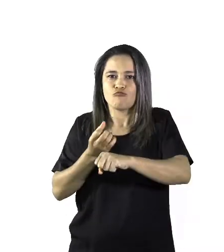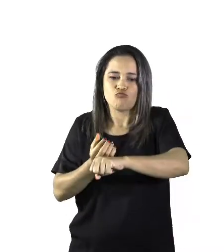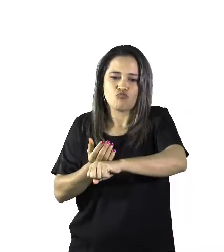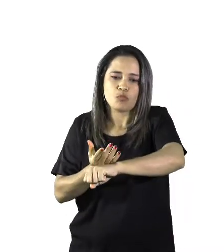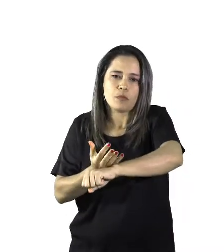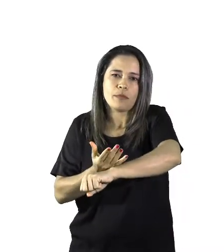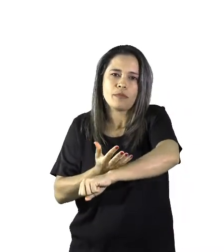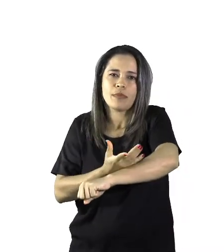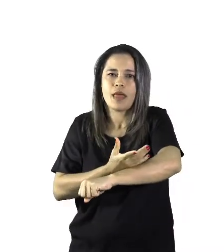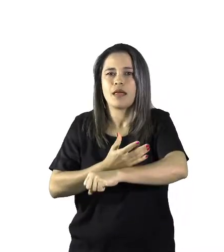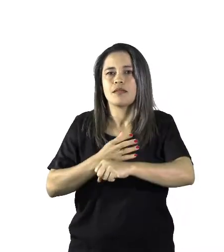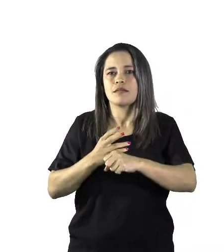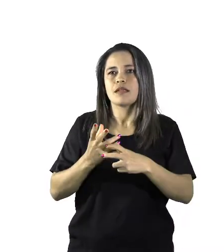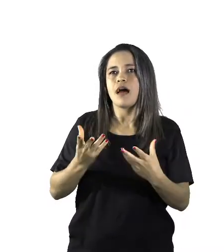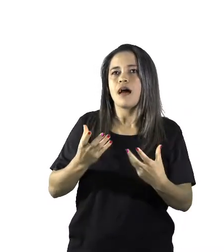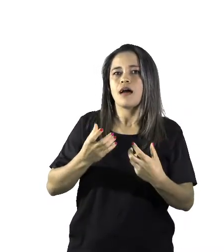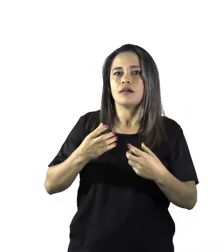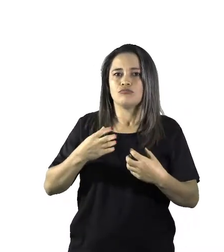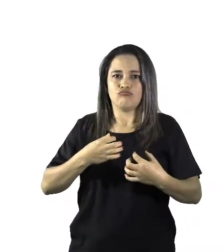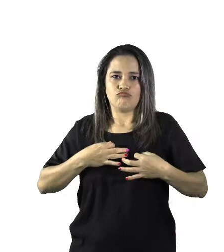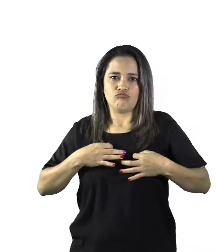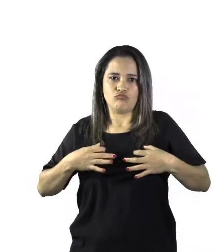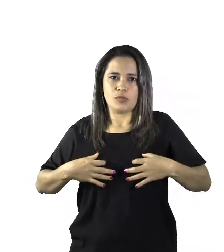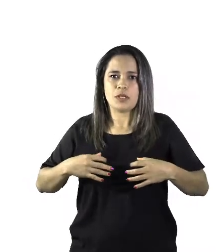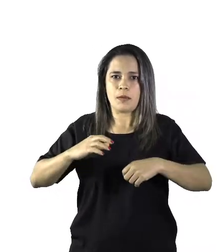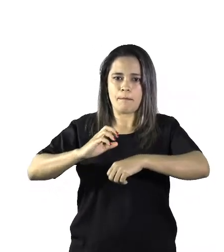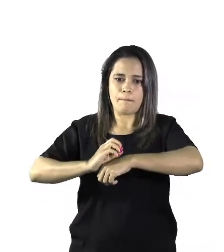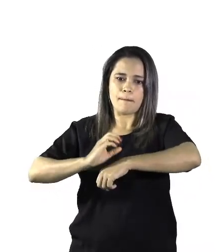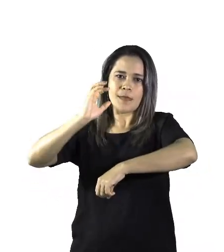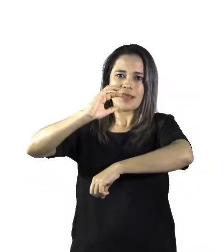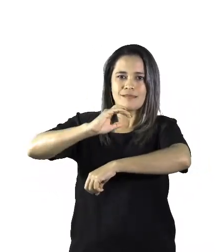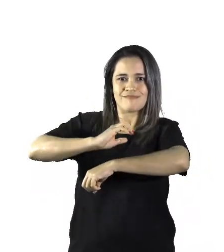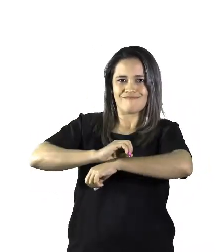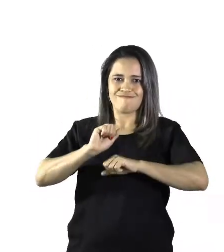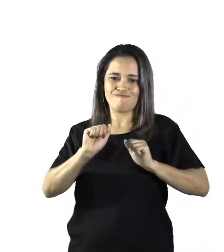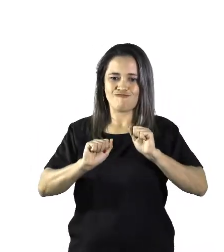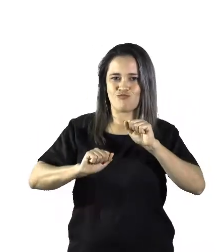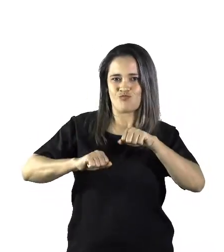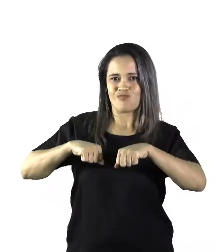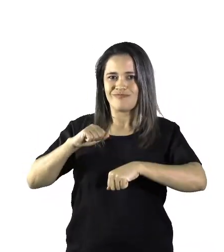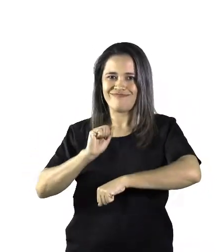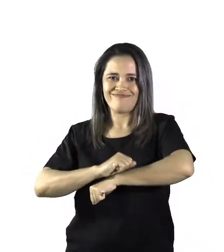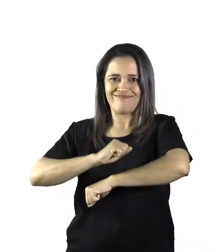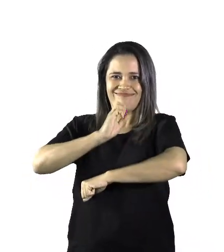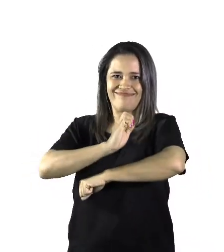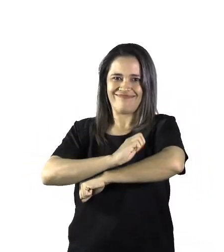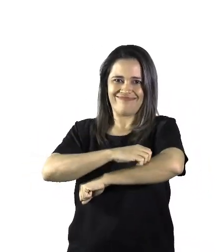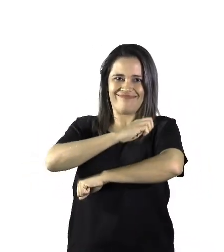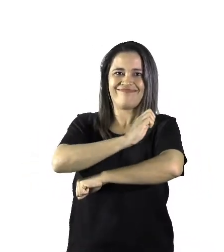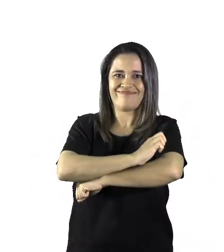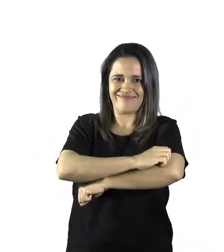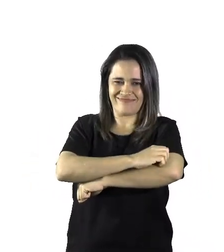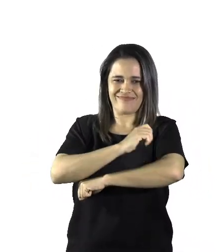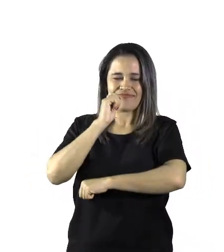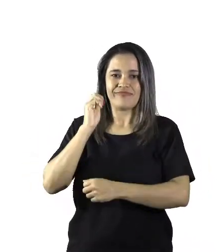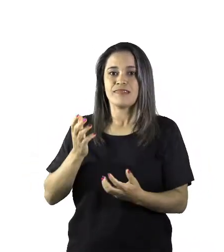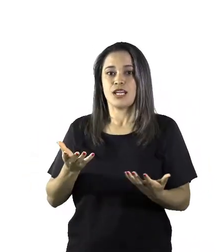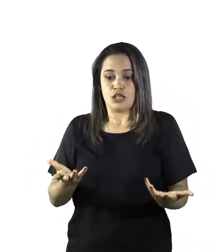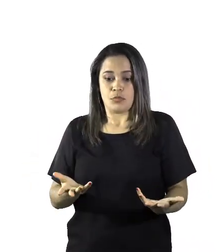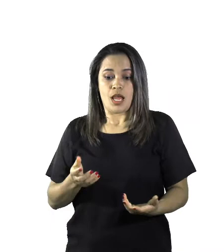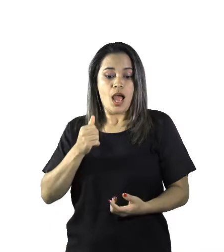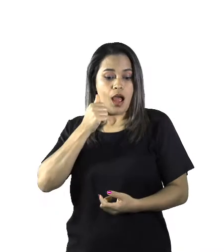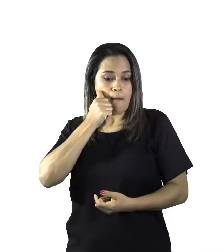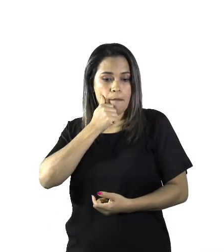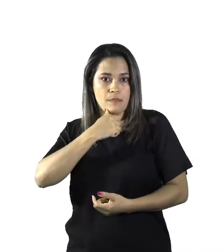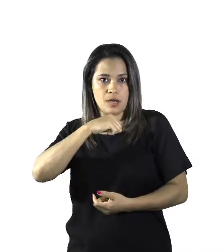pantera negra quando pula na chuva. Ainda por cima, a mãe gostava de fazer trancinhas no